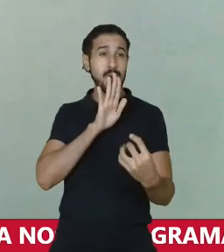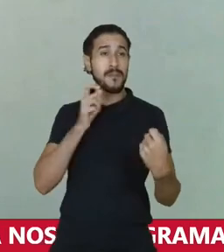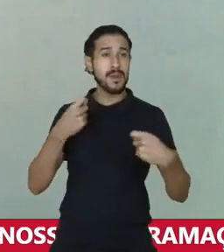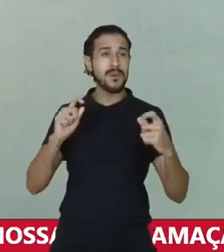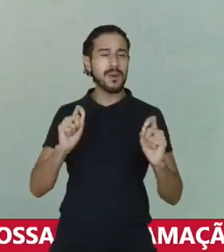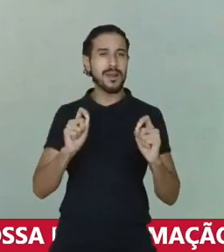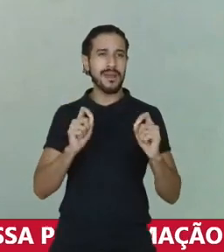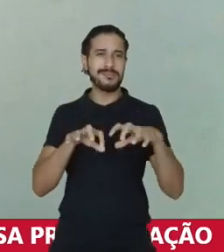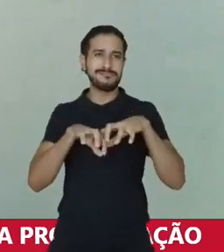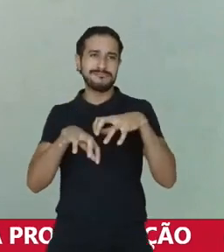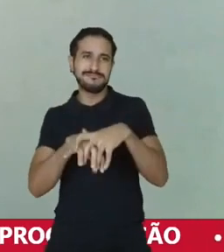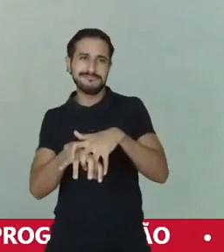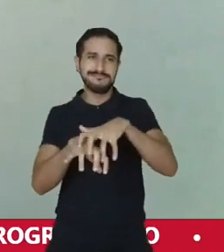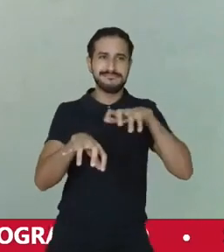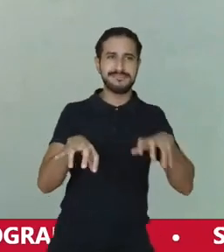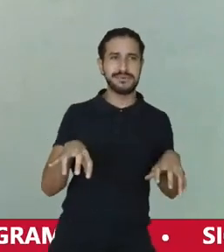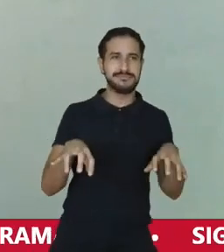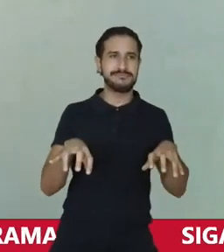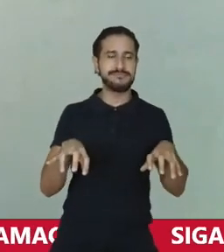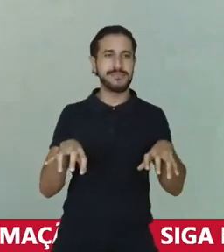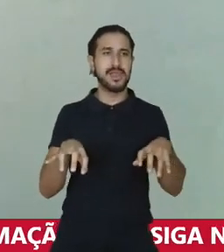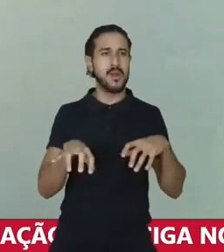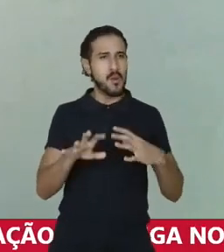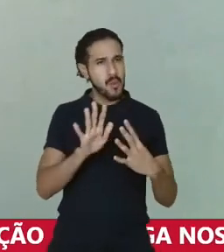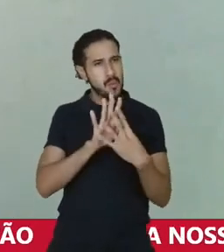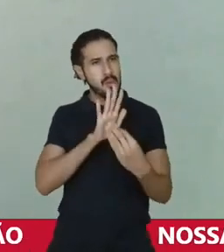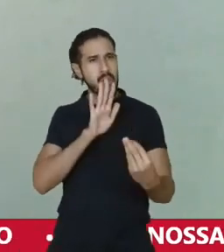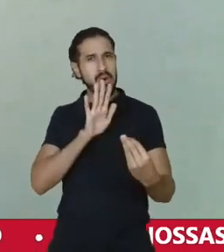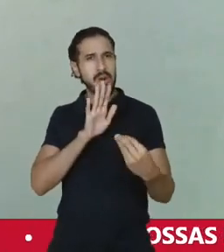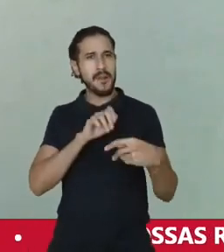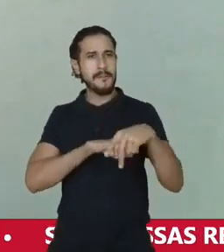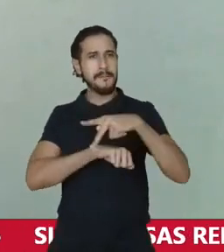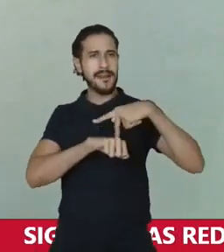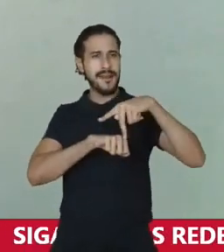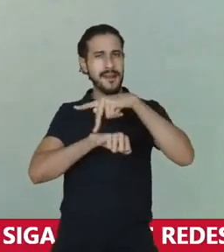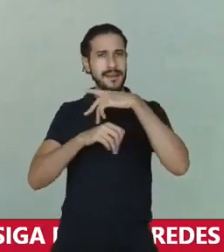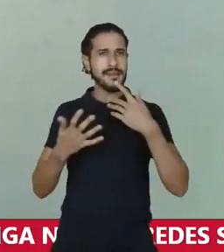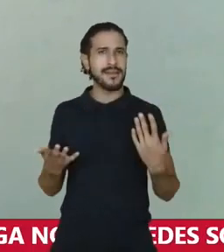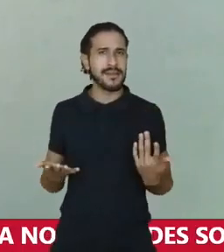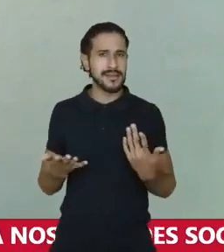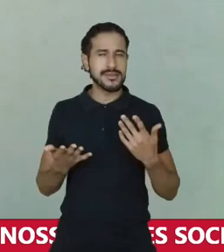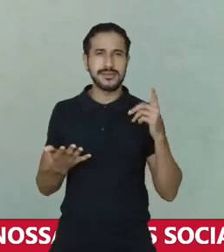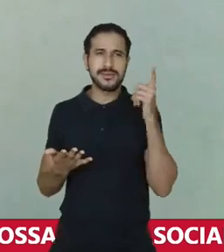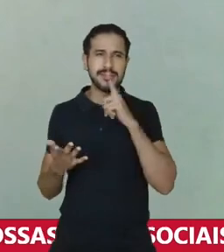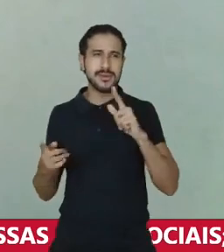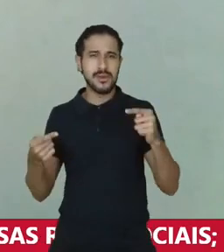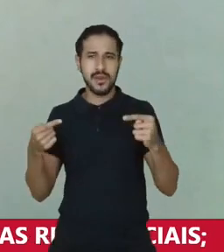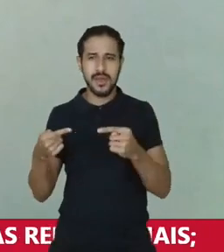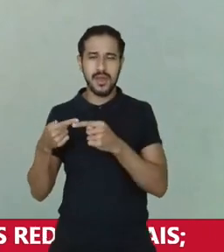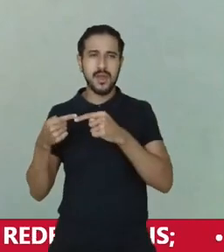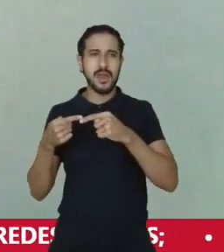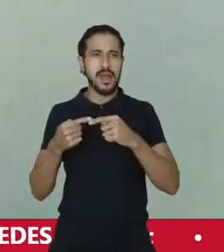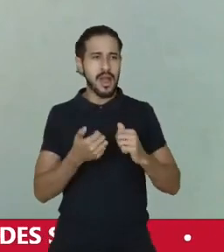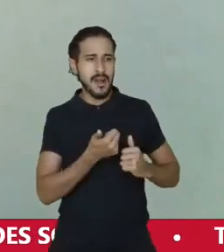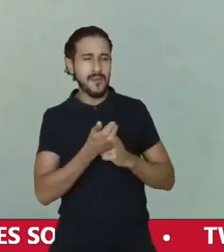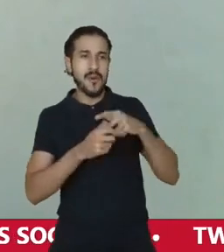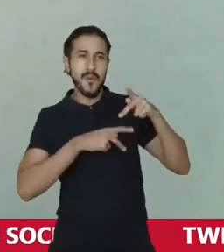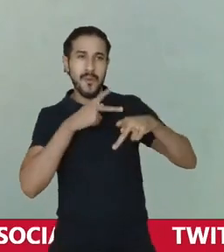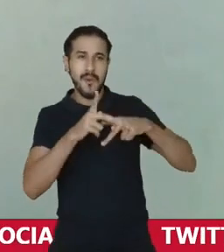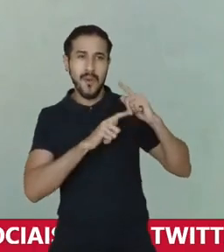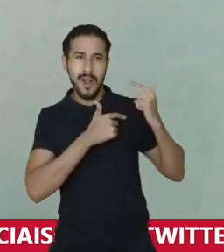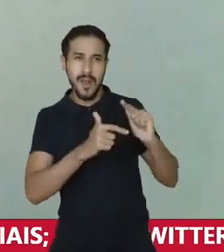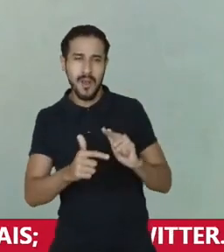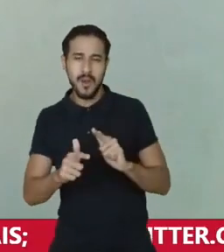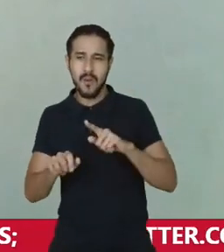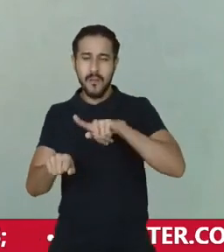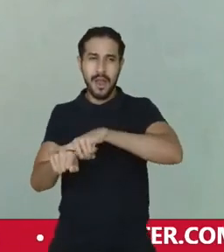narrativa descolonizadora, uma narrativa que venha dos povos originários, que venha dos